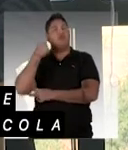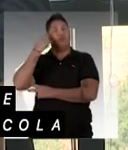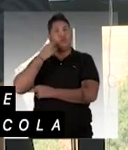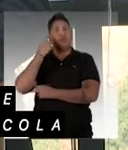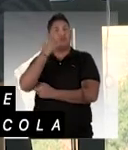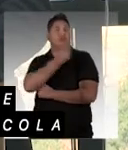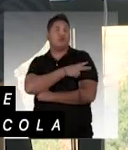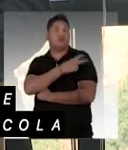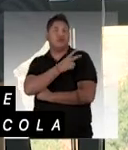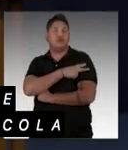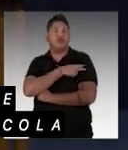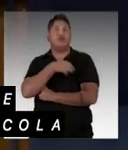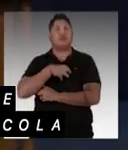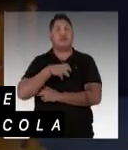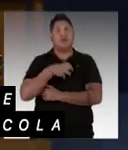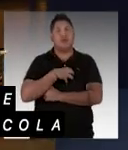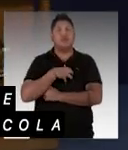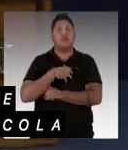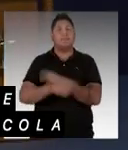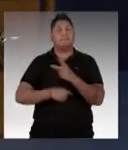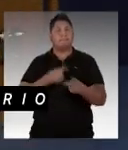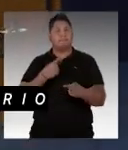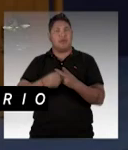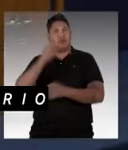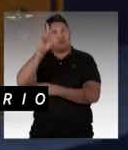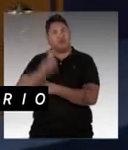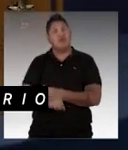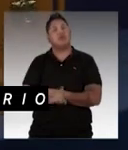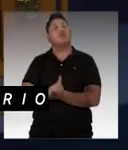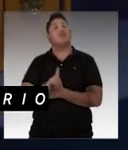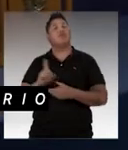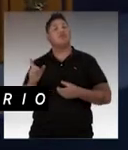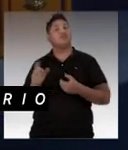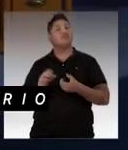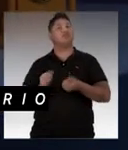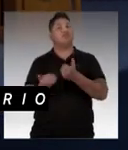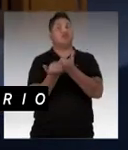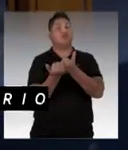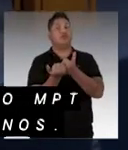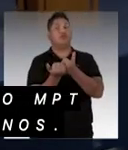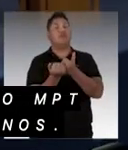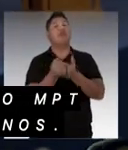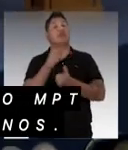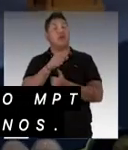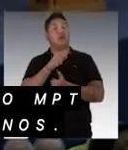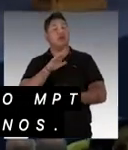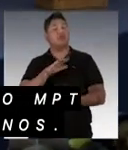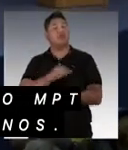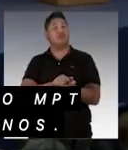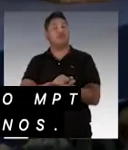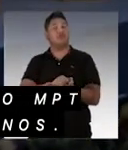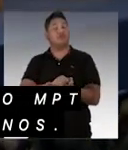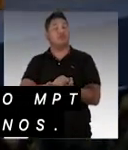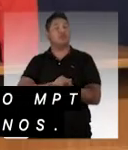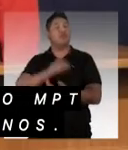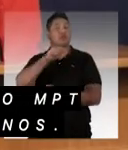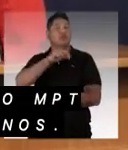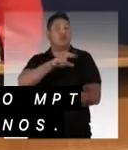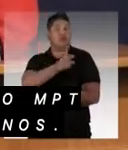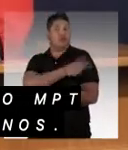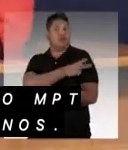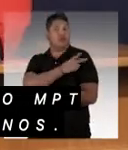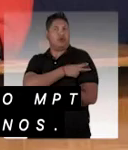no MPT na Bahia e diretor adjunto da Escola Superior do Ministério Público da União. Ele assume o comando do MPT